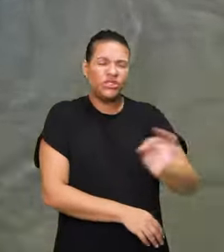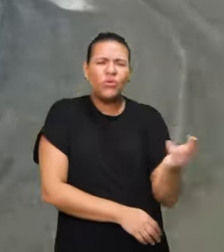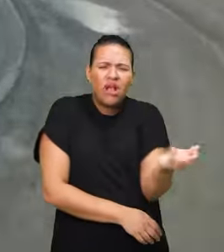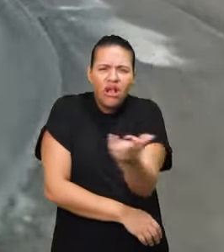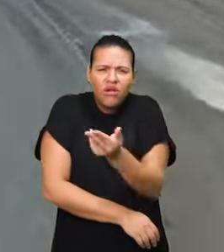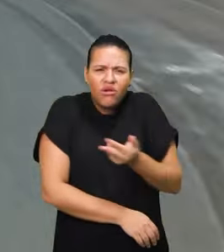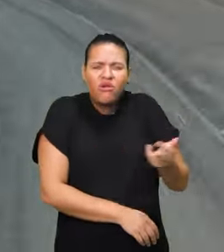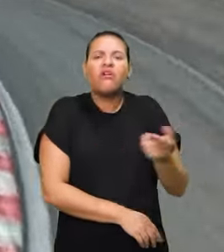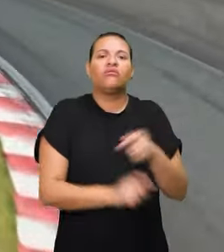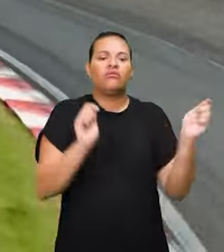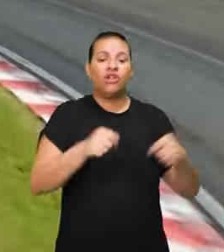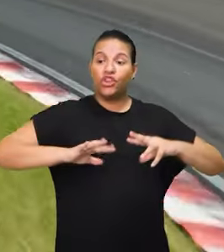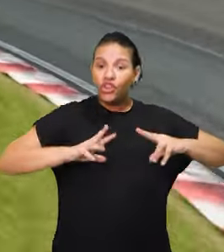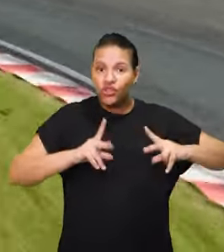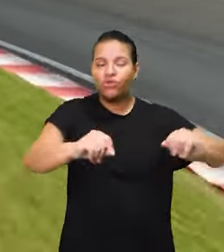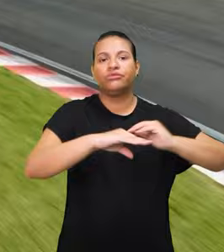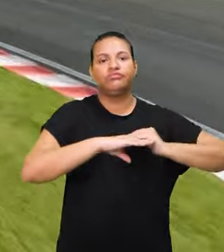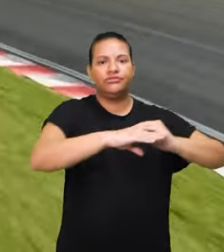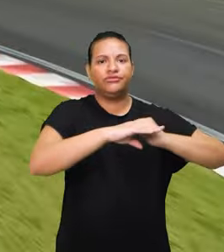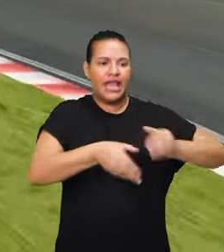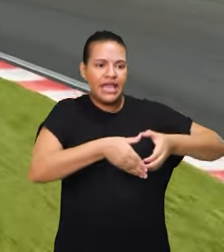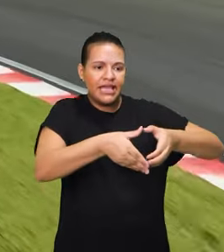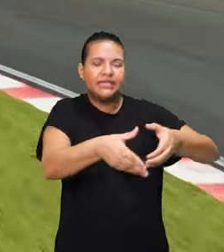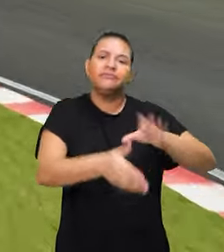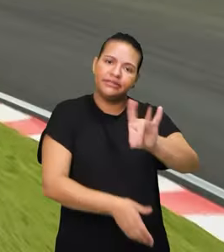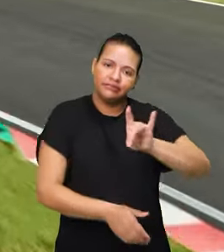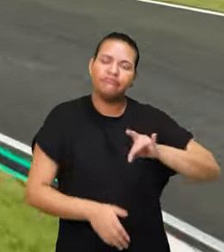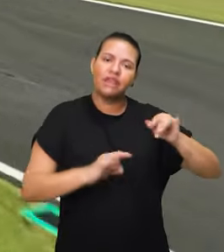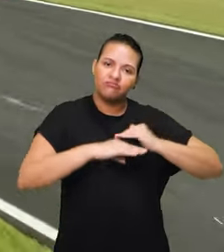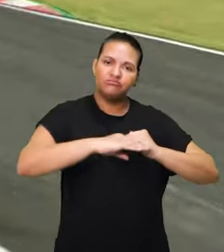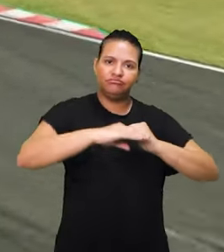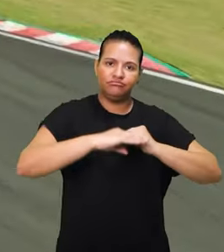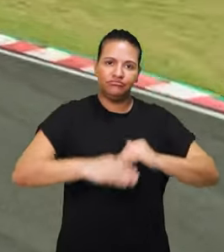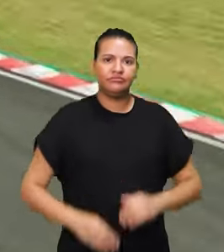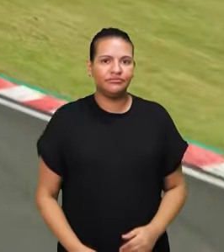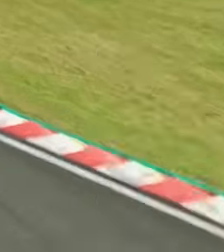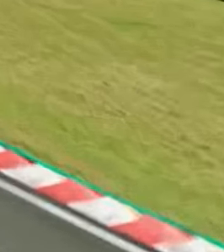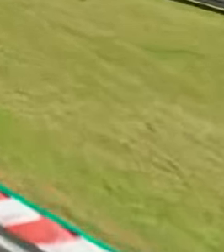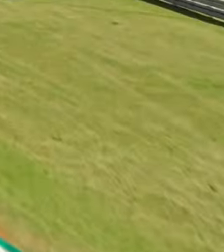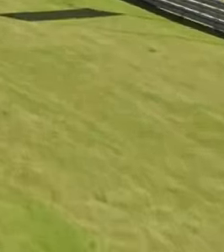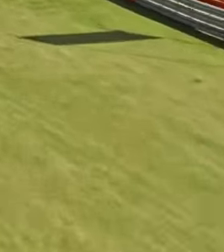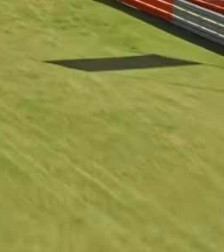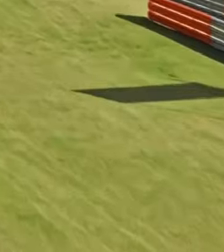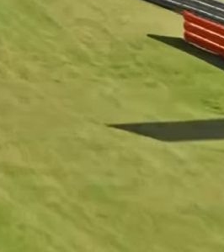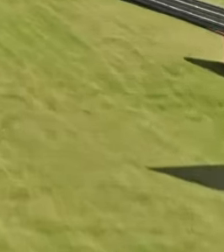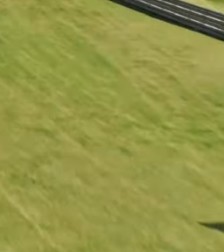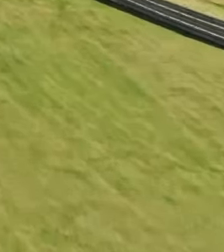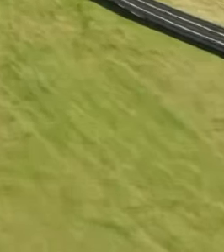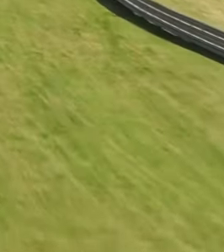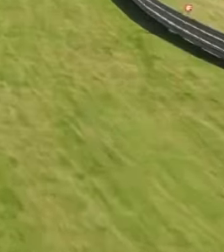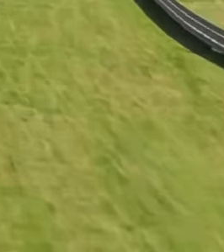100% iguais pra gente poder dar todas as condições a todos os pilotos um carro azul e amarelo corre em uma pista